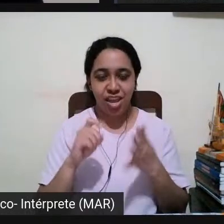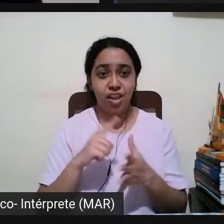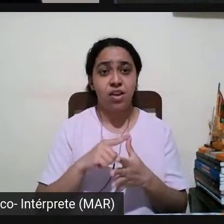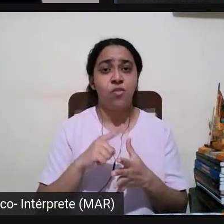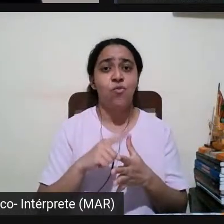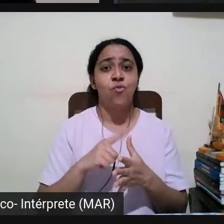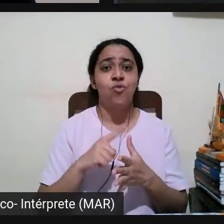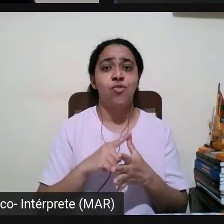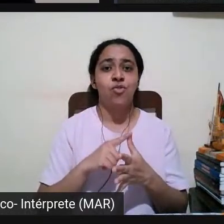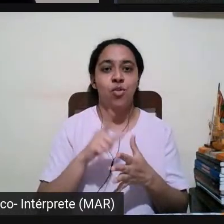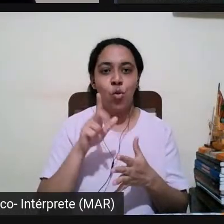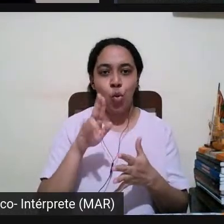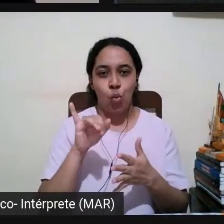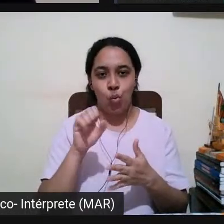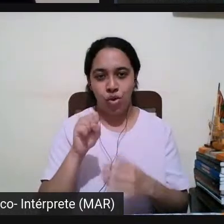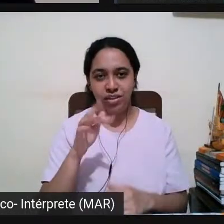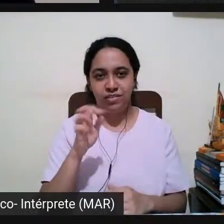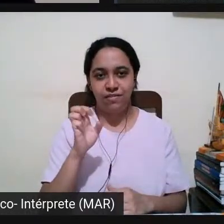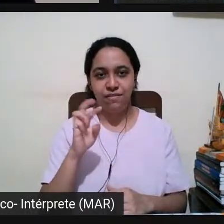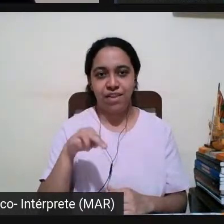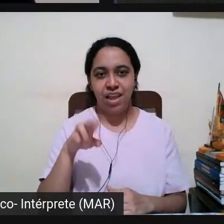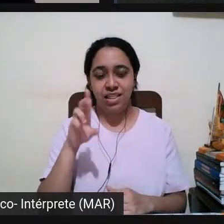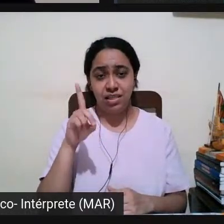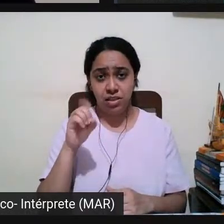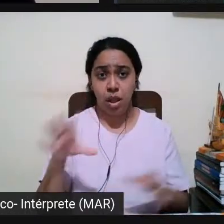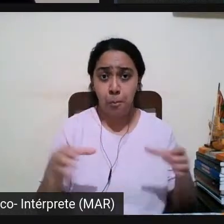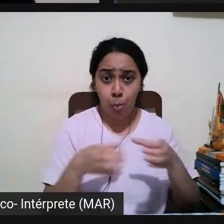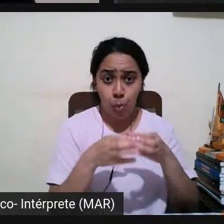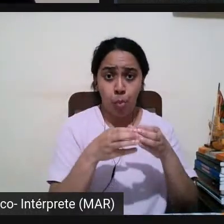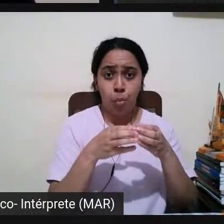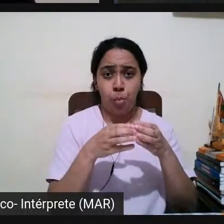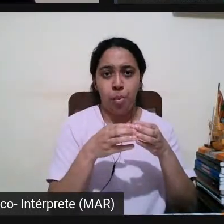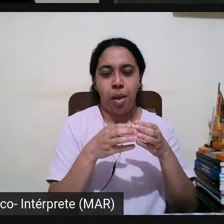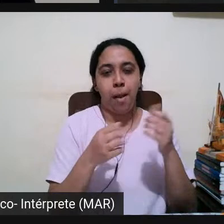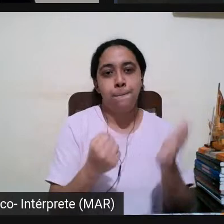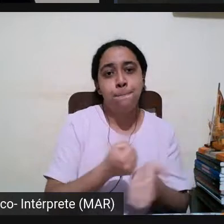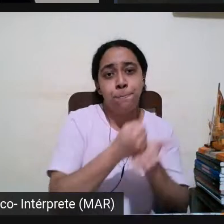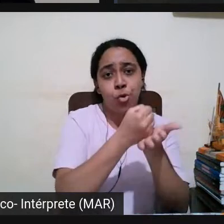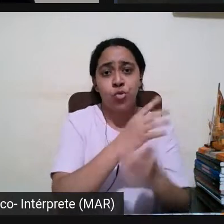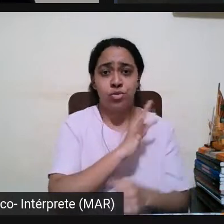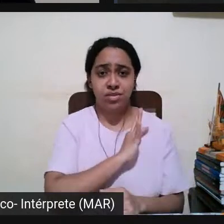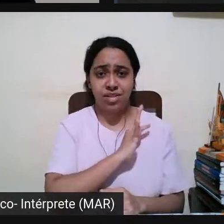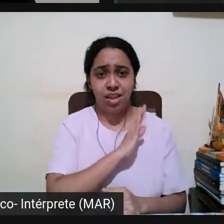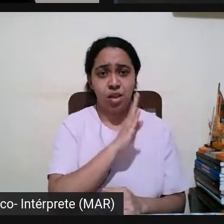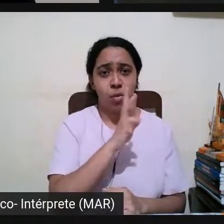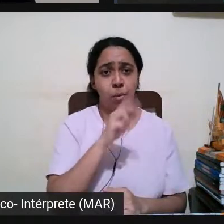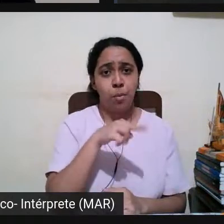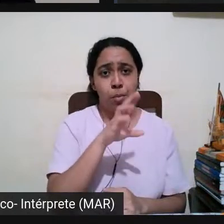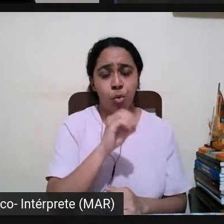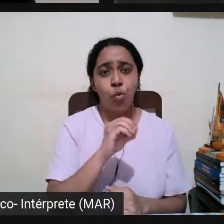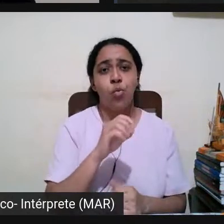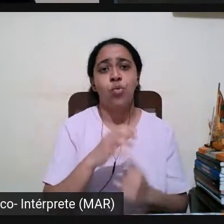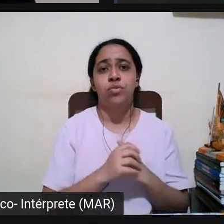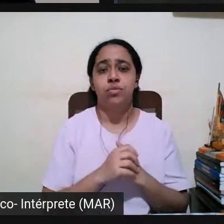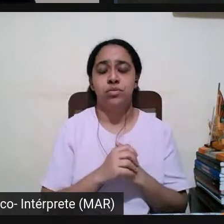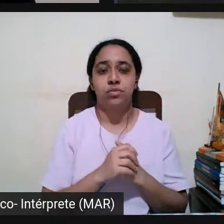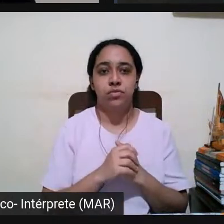também a equipe do suporte técnico Bruno a comunicação